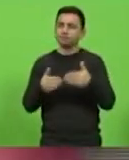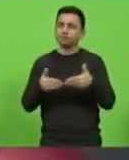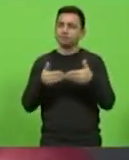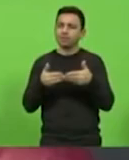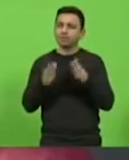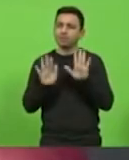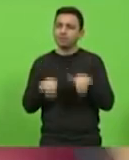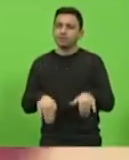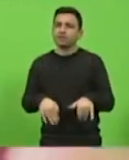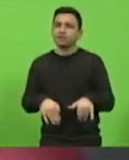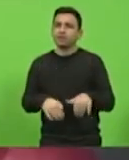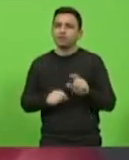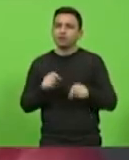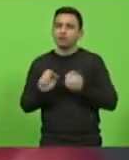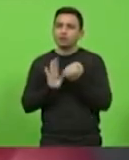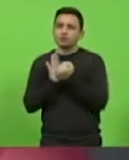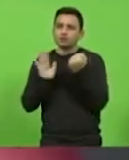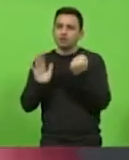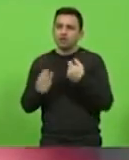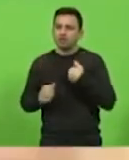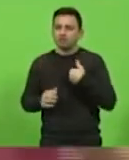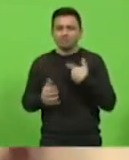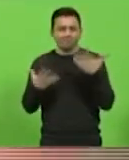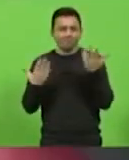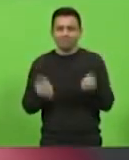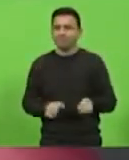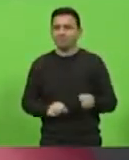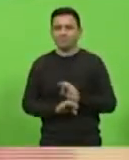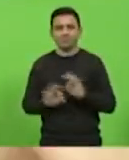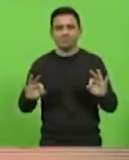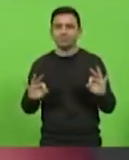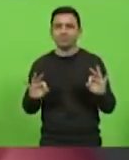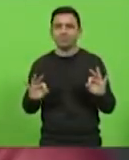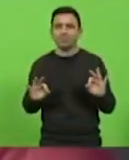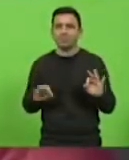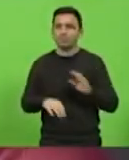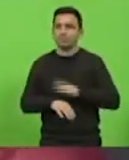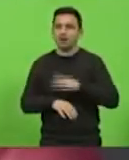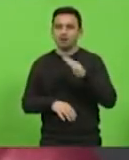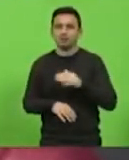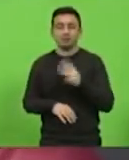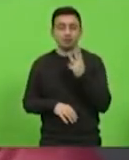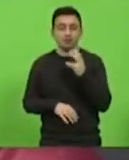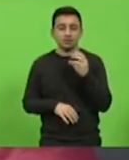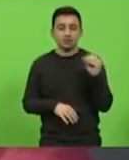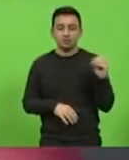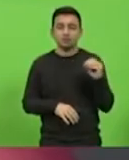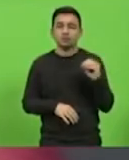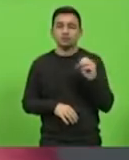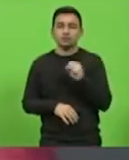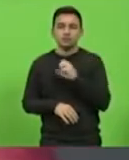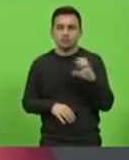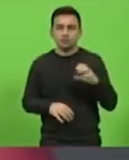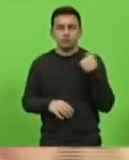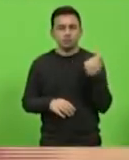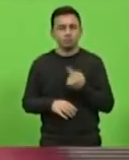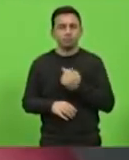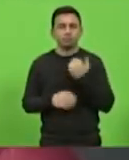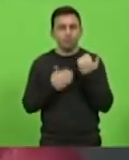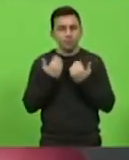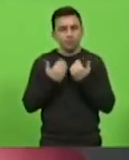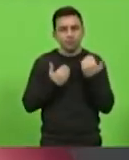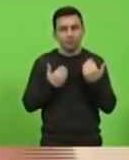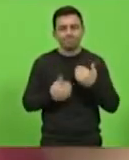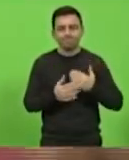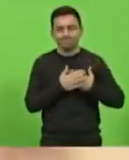um registro de imenso inconformismo pelos mais de 300 catarinenses que perderam sua vida em Santa Catarina. Fico